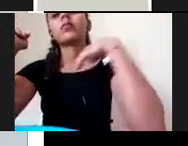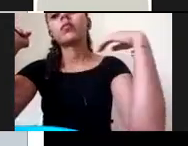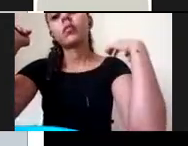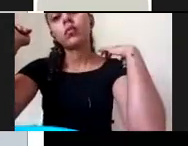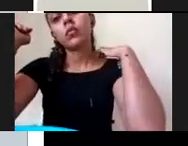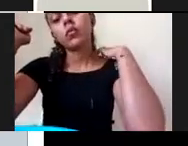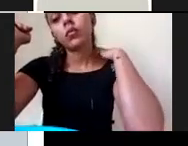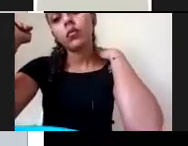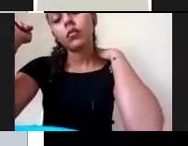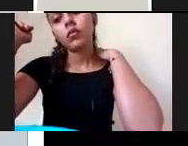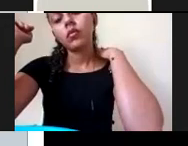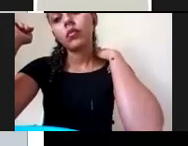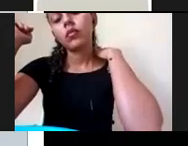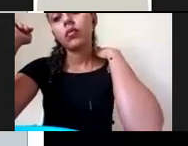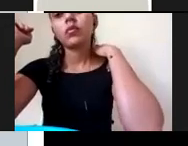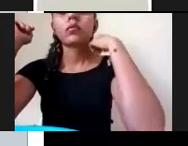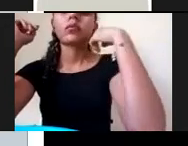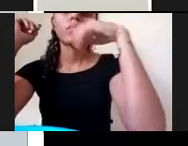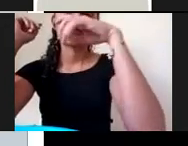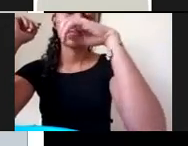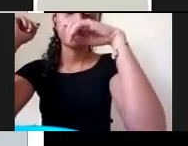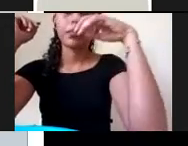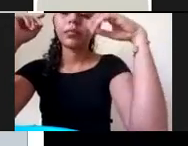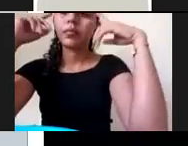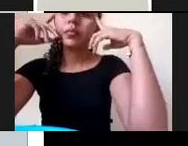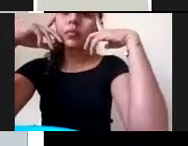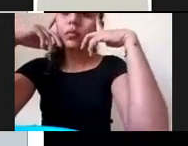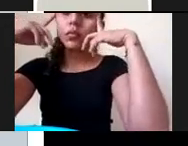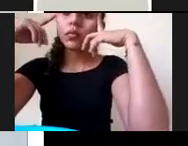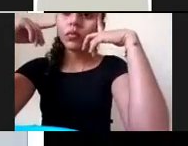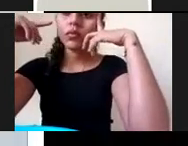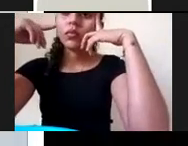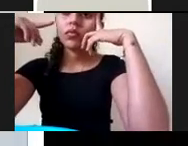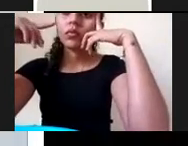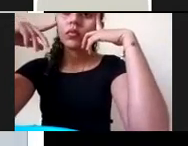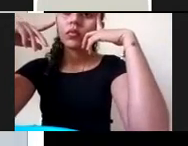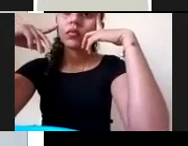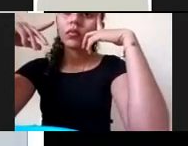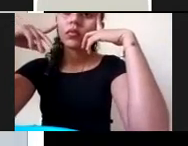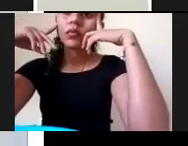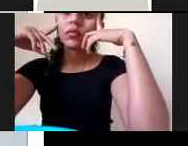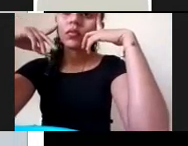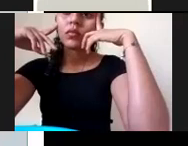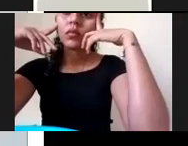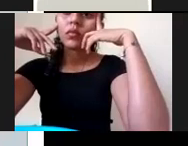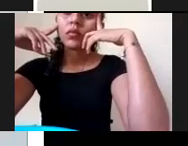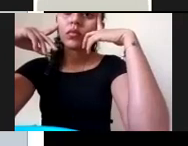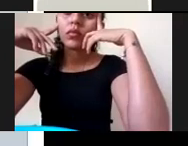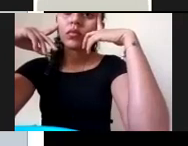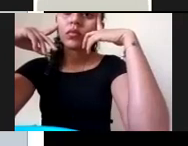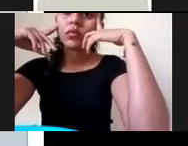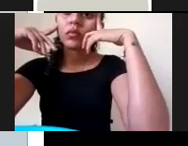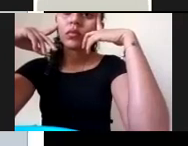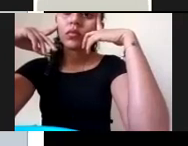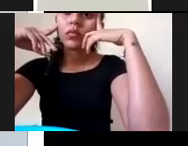tem que a gente fala que é as trocas gasosas, né? Inspirar e expirar.